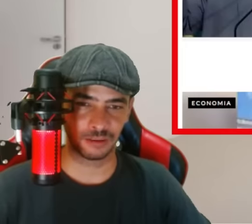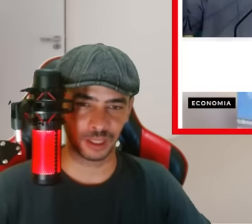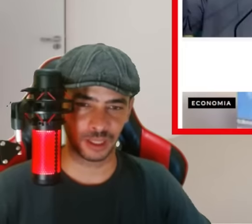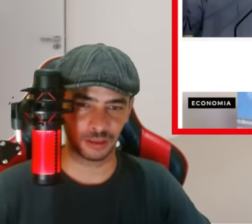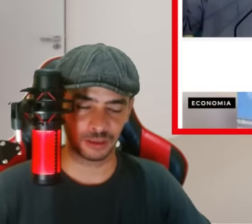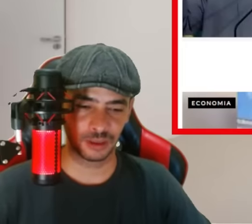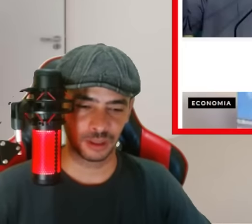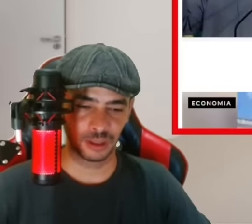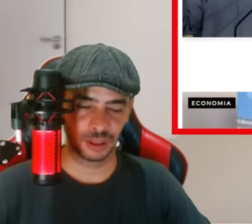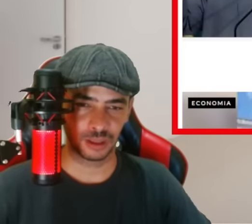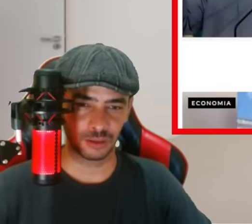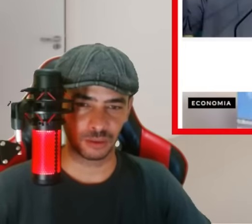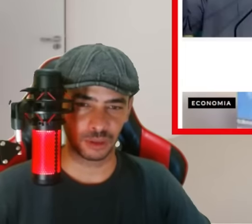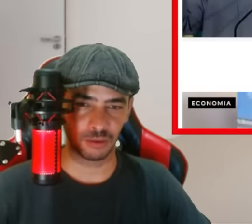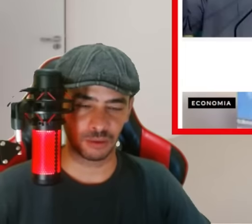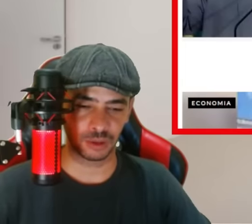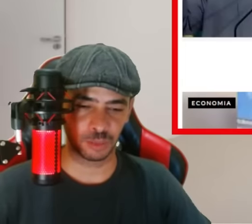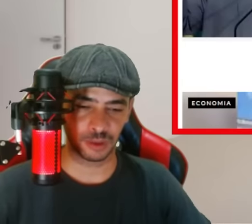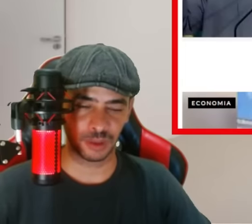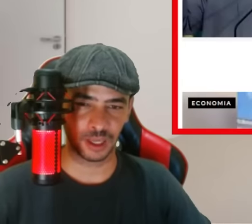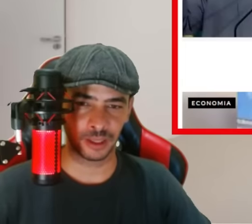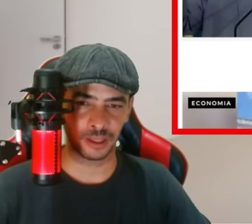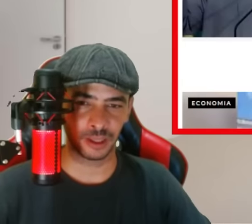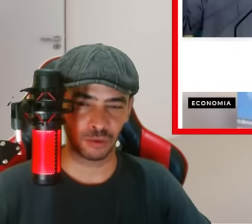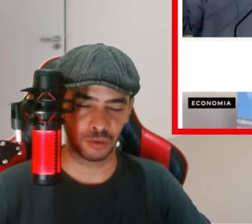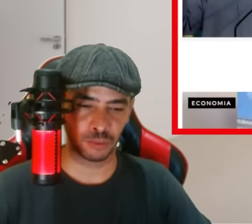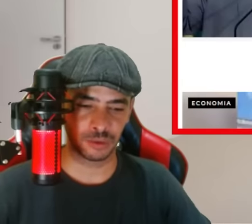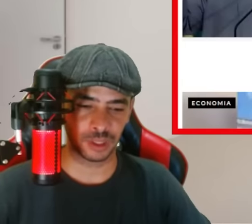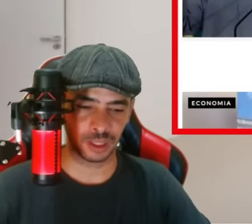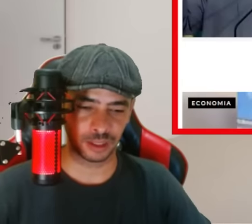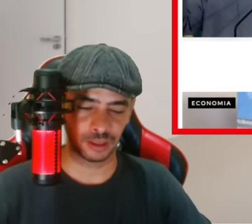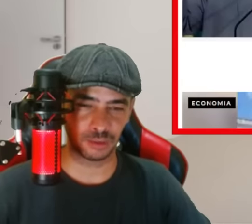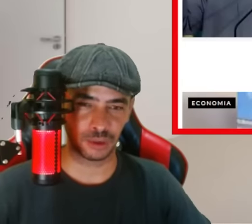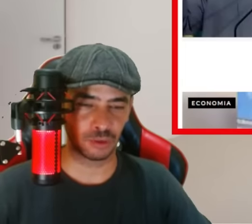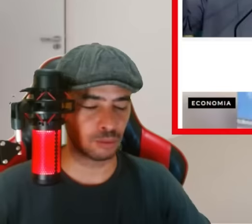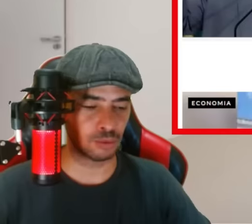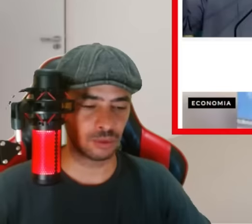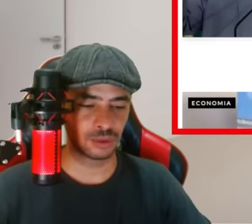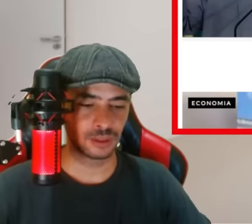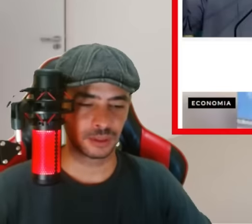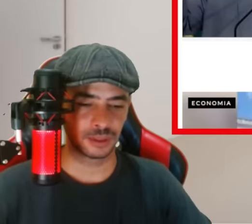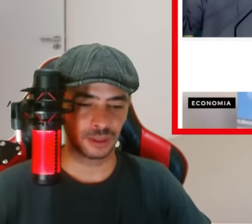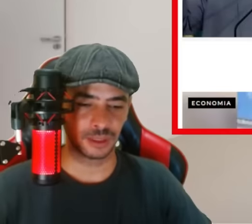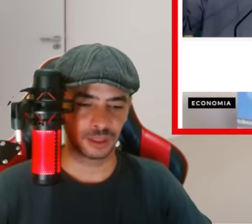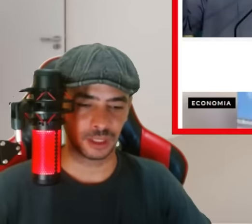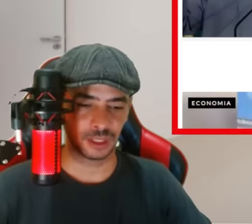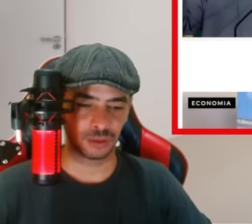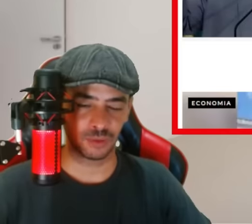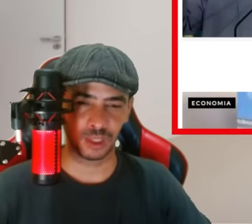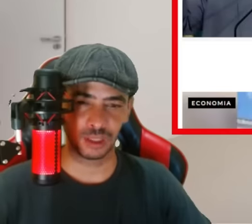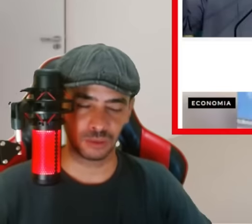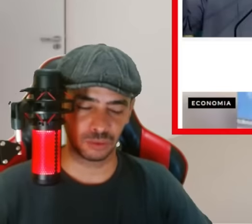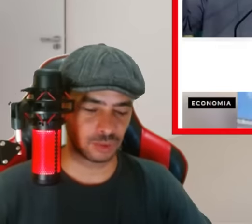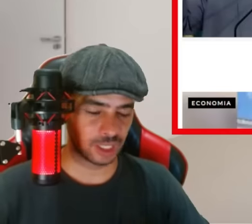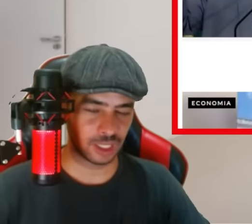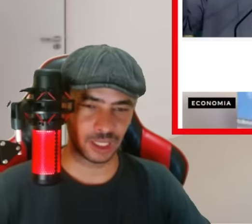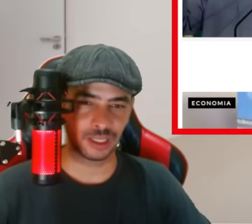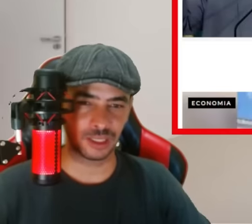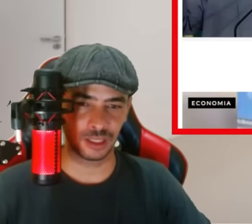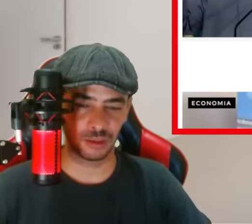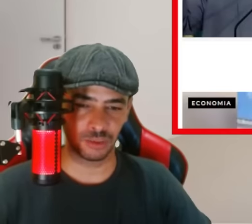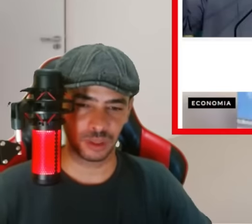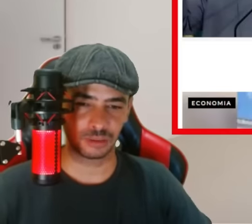vai lá e vai dar o o seu voto para um cara que é corrupto que é ladrão que roubou tô falando